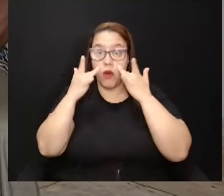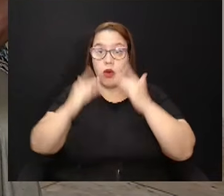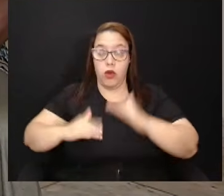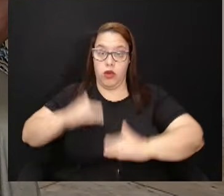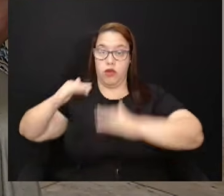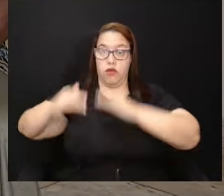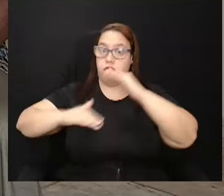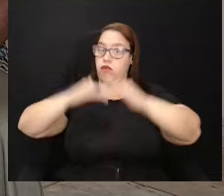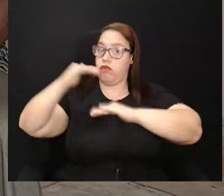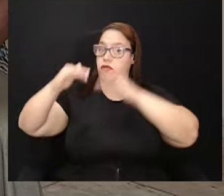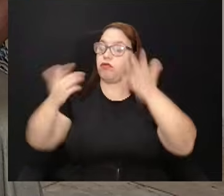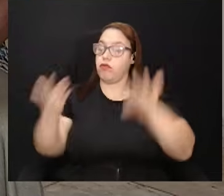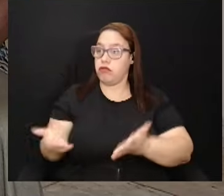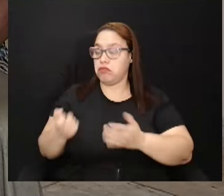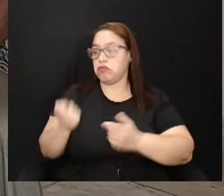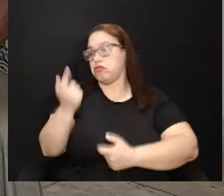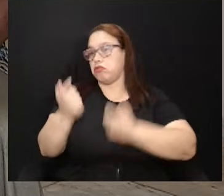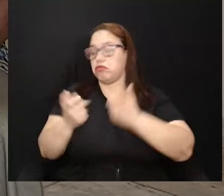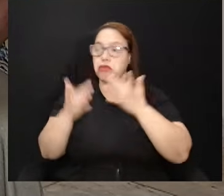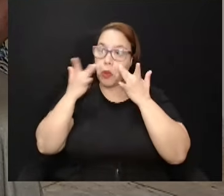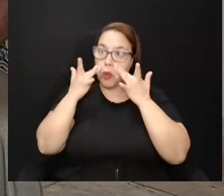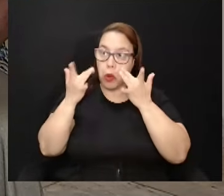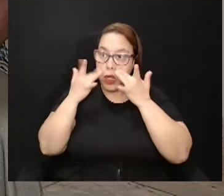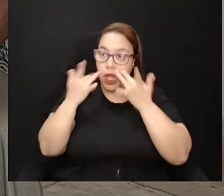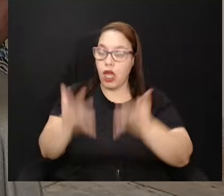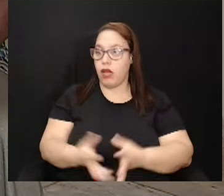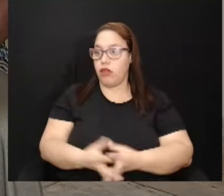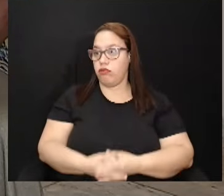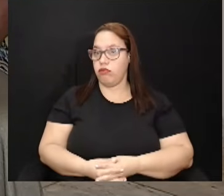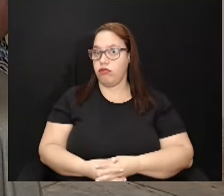um pouco do teatro. E